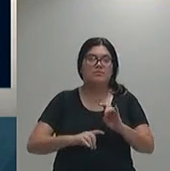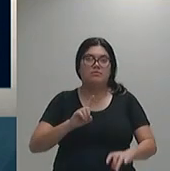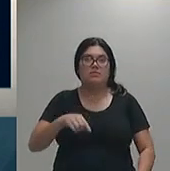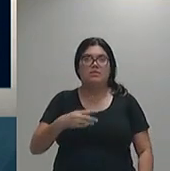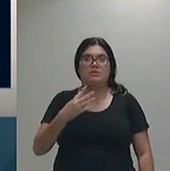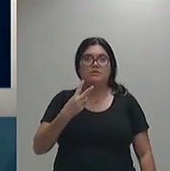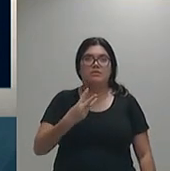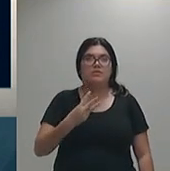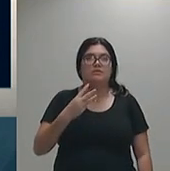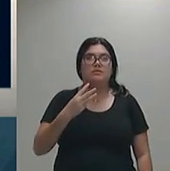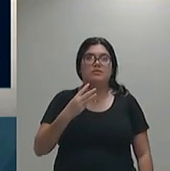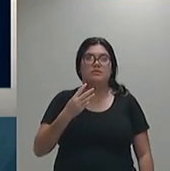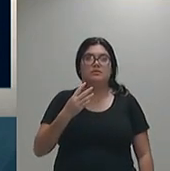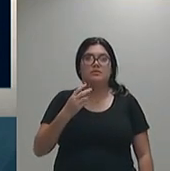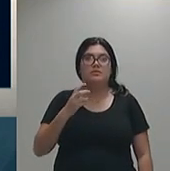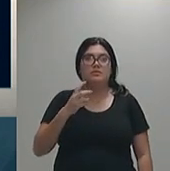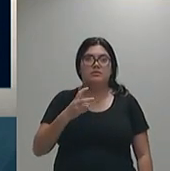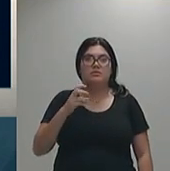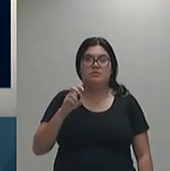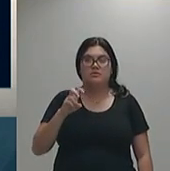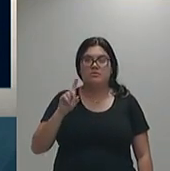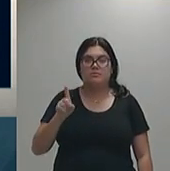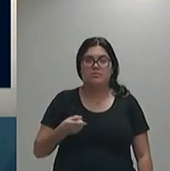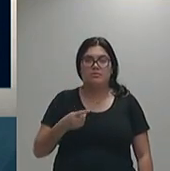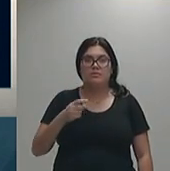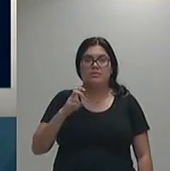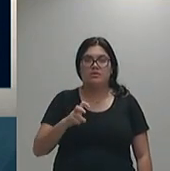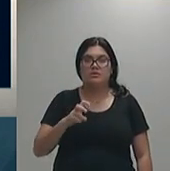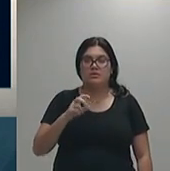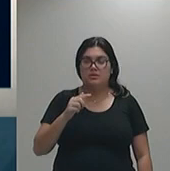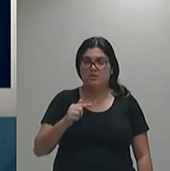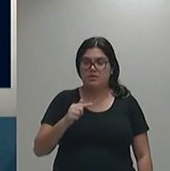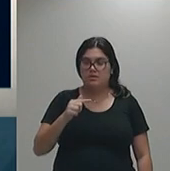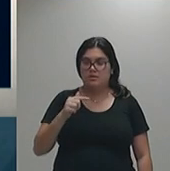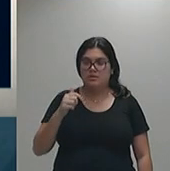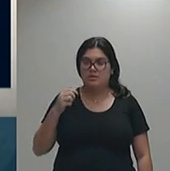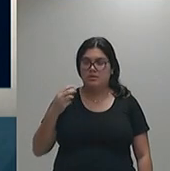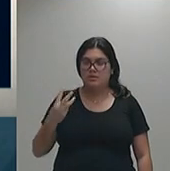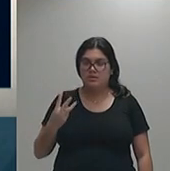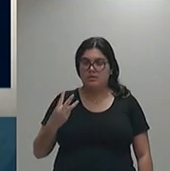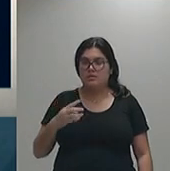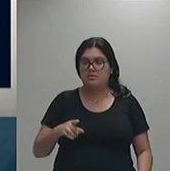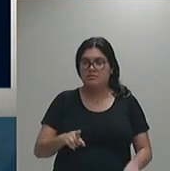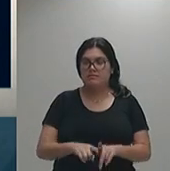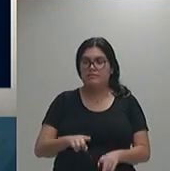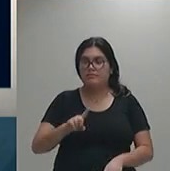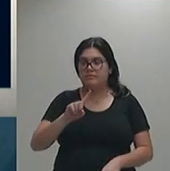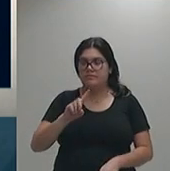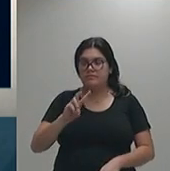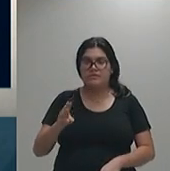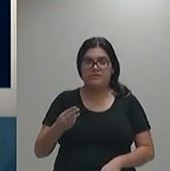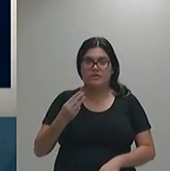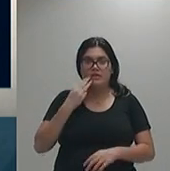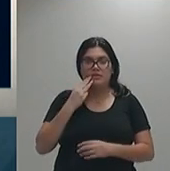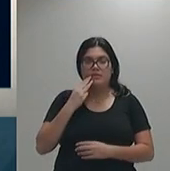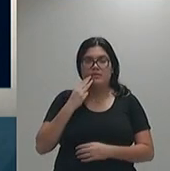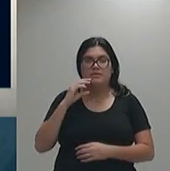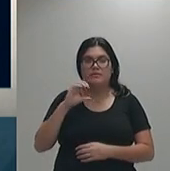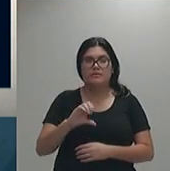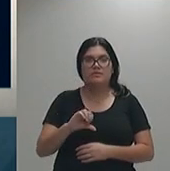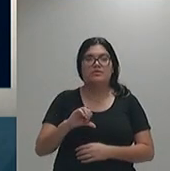sem e5573 e 1 milhão e 1 milhão